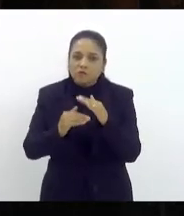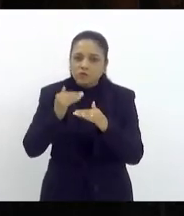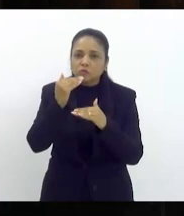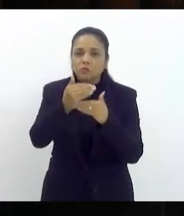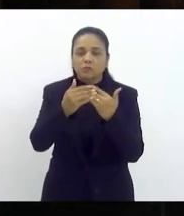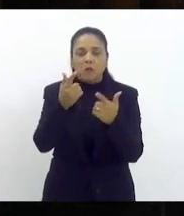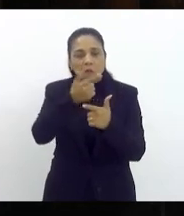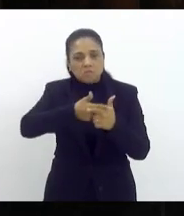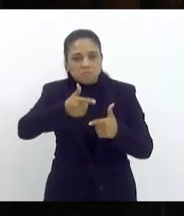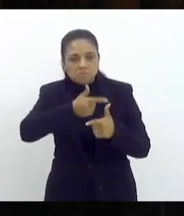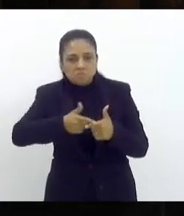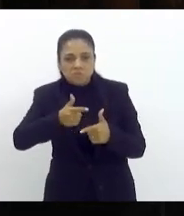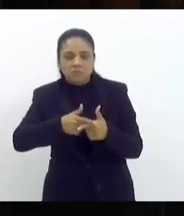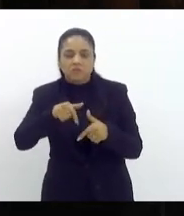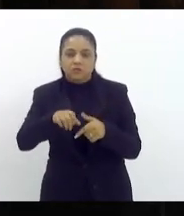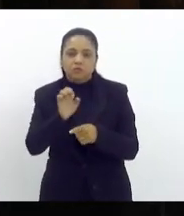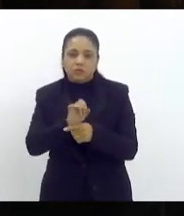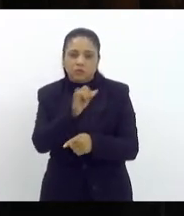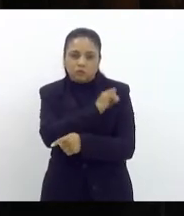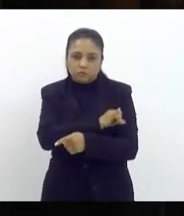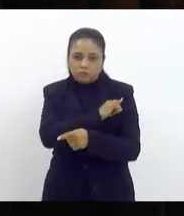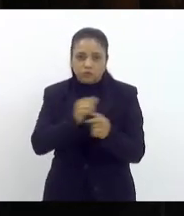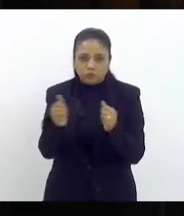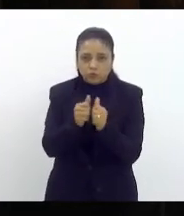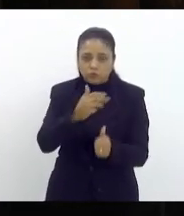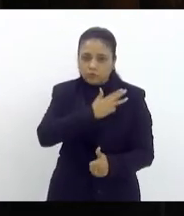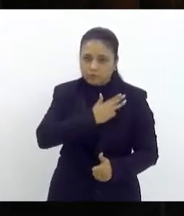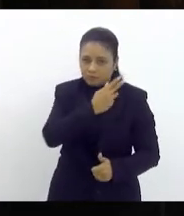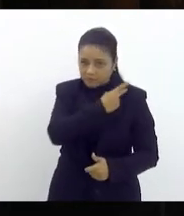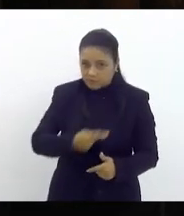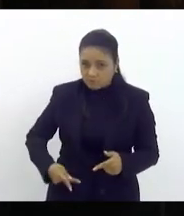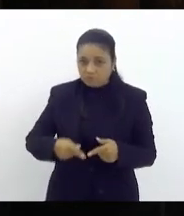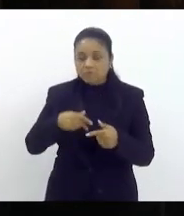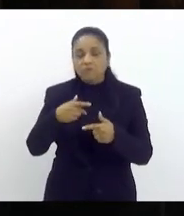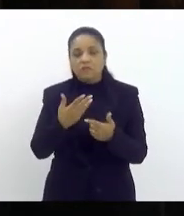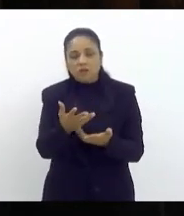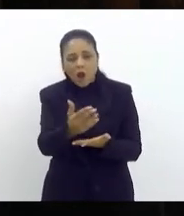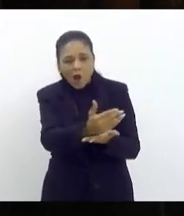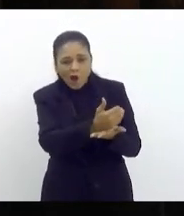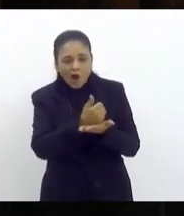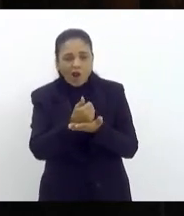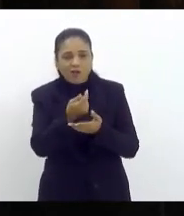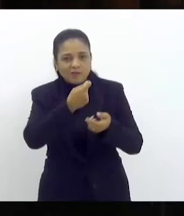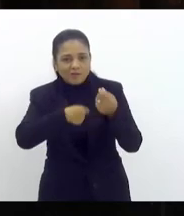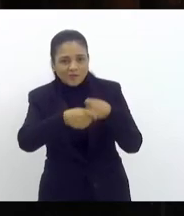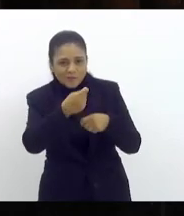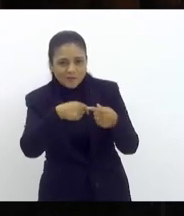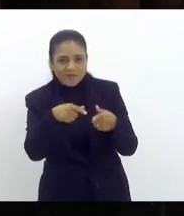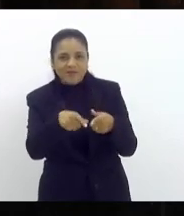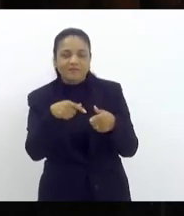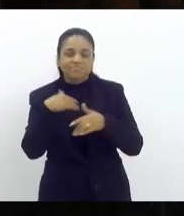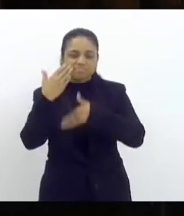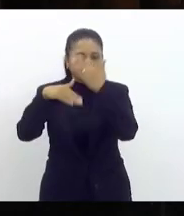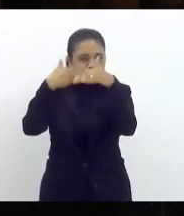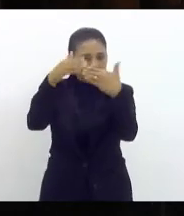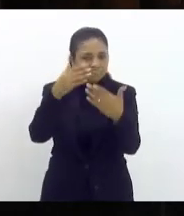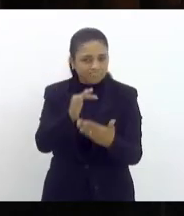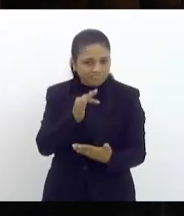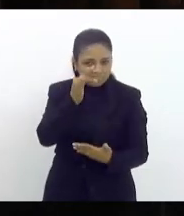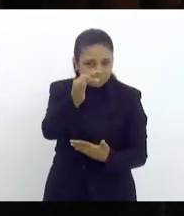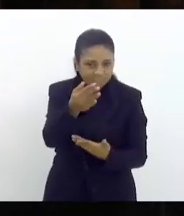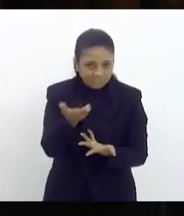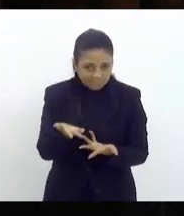com o governo Lula que já colhe bons resultados econômicos e possui grande expectativa de crescimento para os próximos anos